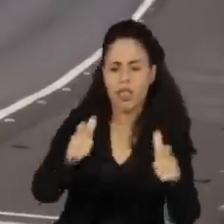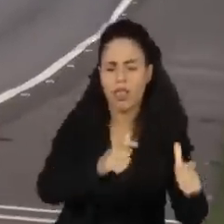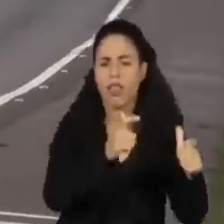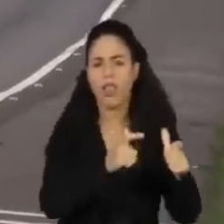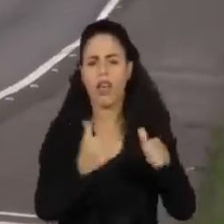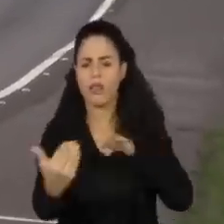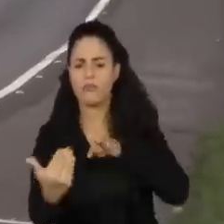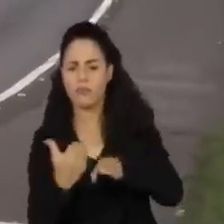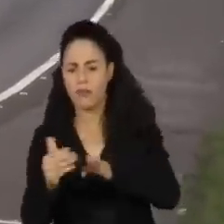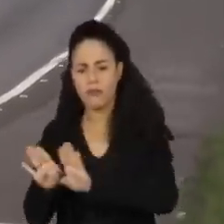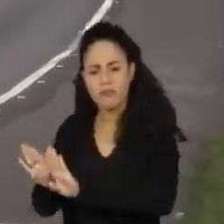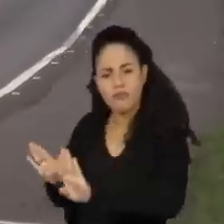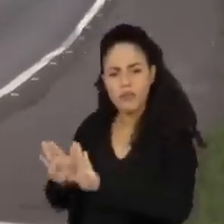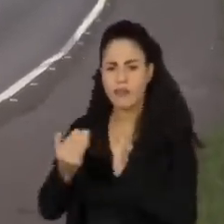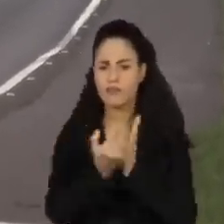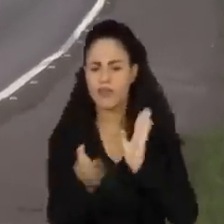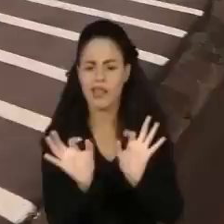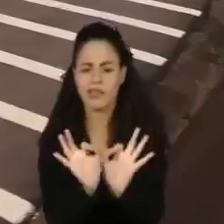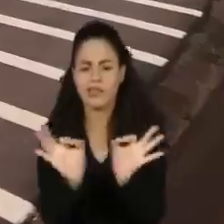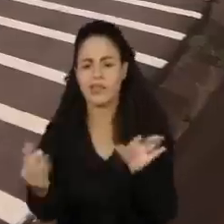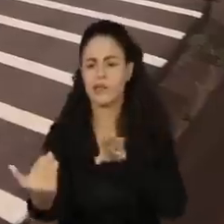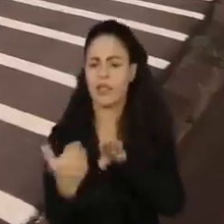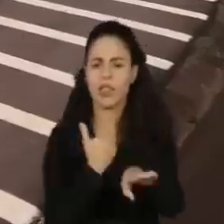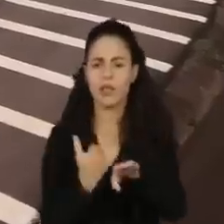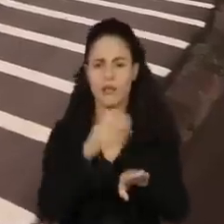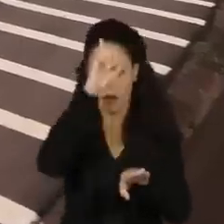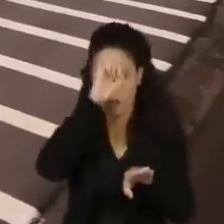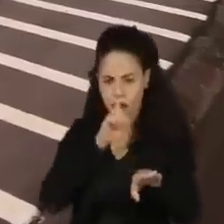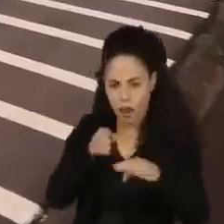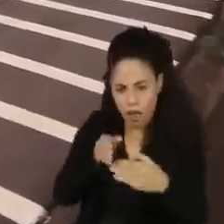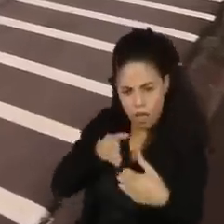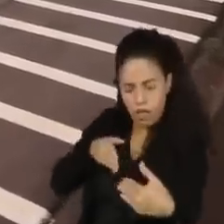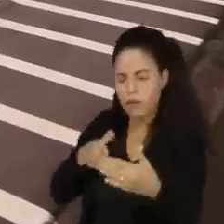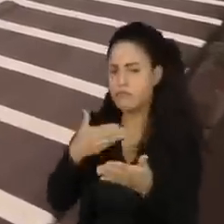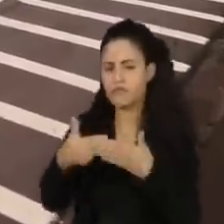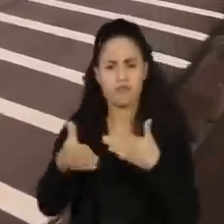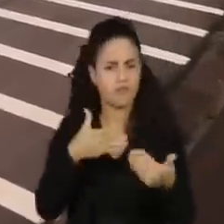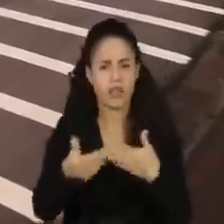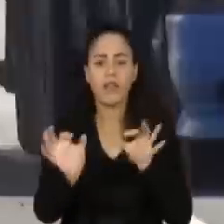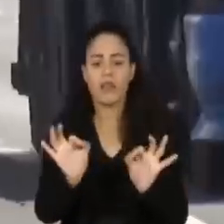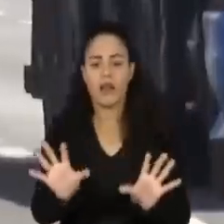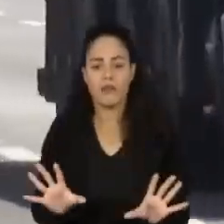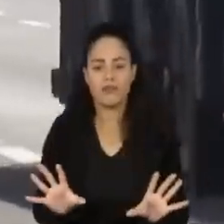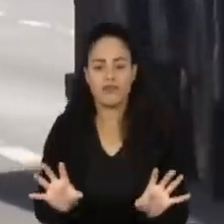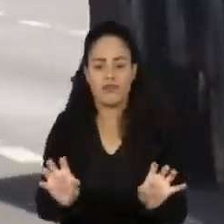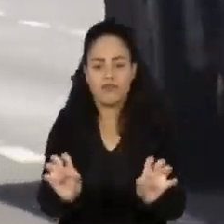tem canteiro central ou não, pista simples ou dupla. Trafegue com a luz acesa, que será mais segura.